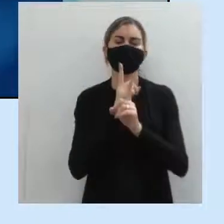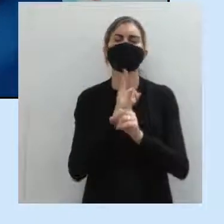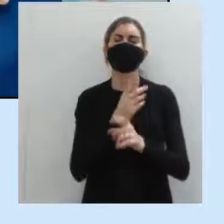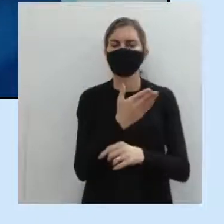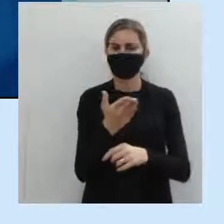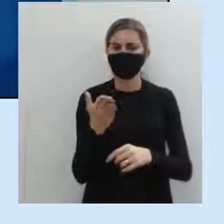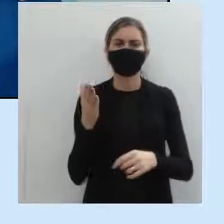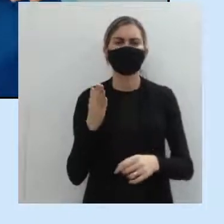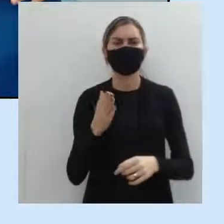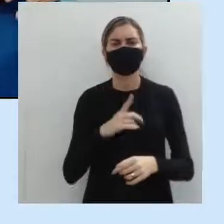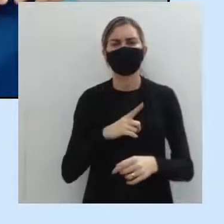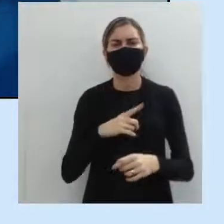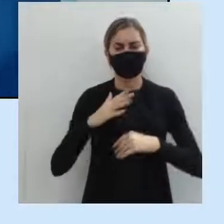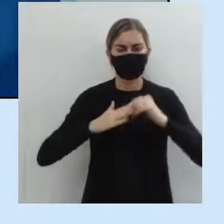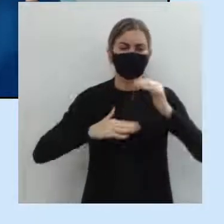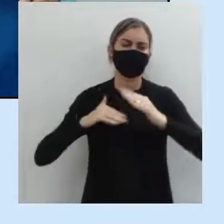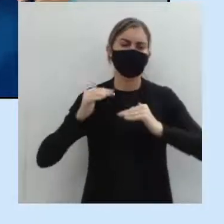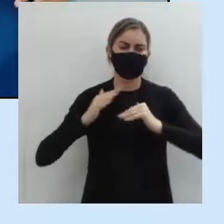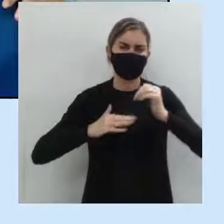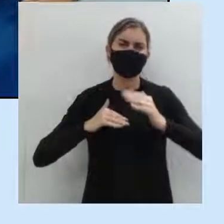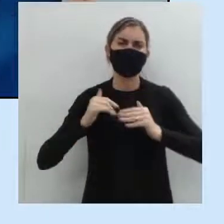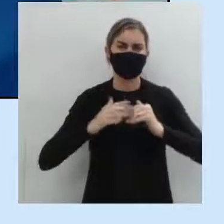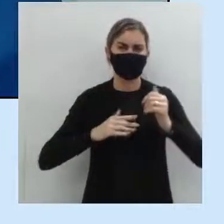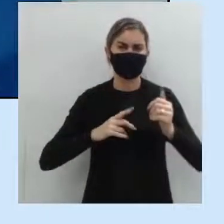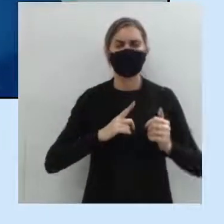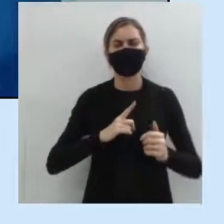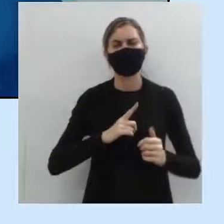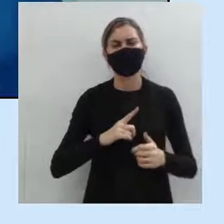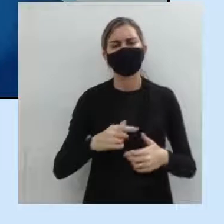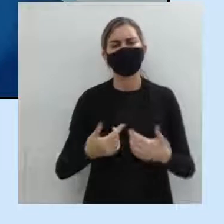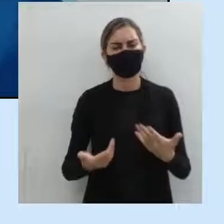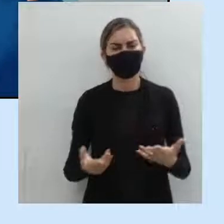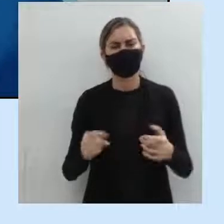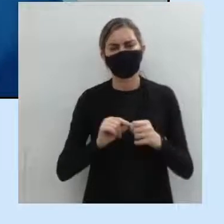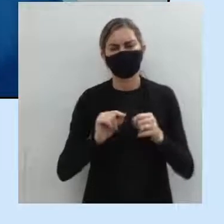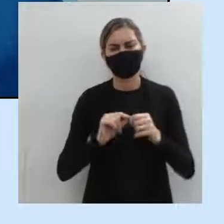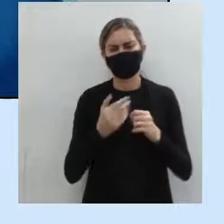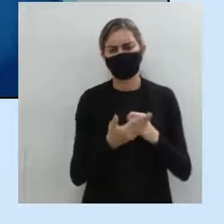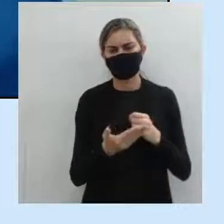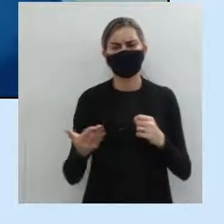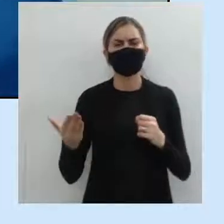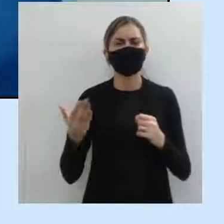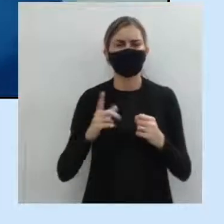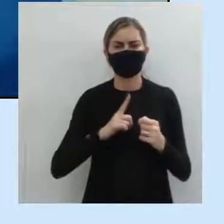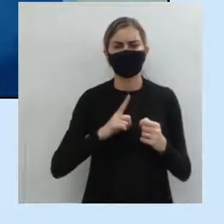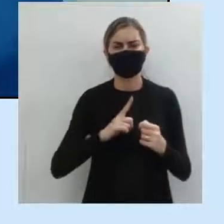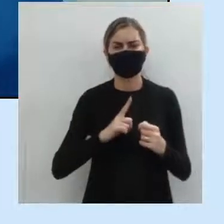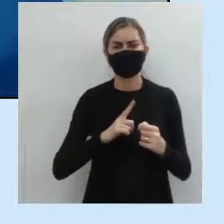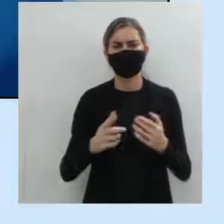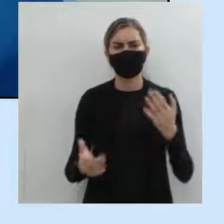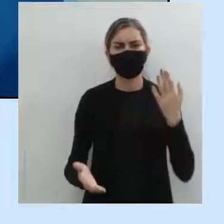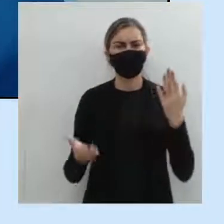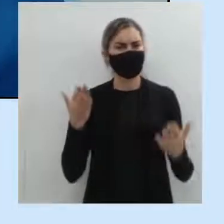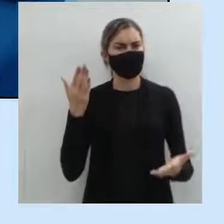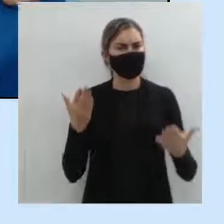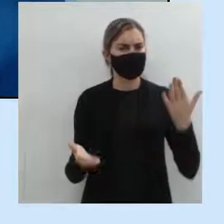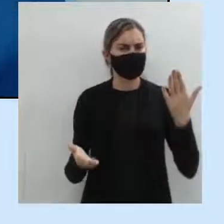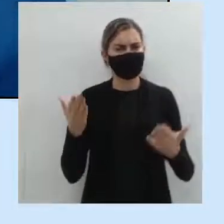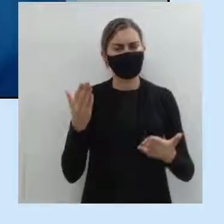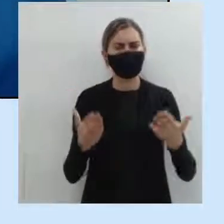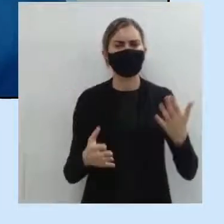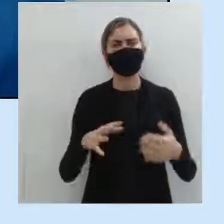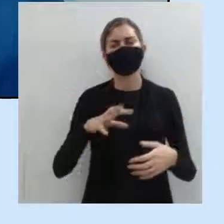você mesmo através da prática da atividade, né? Vai fazer com que você tenha aí um equilíbrio